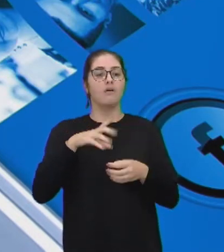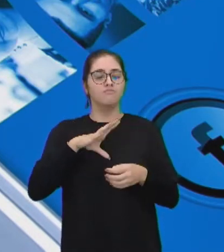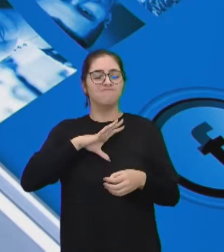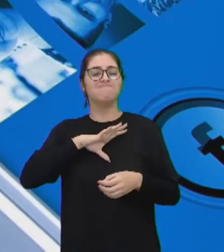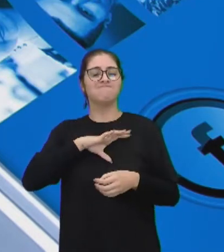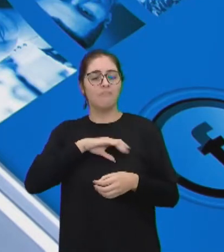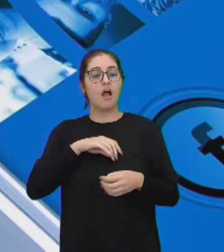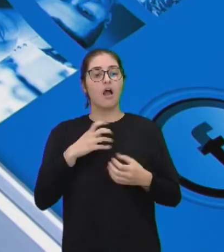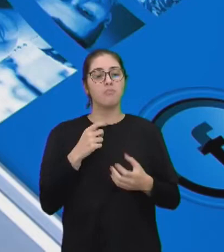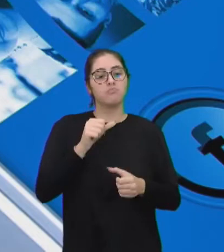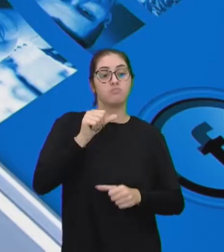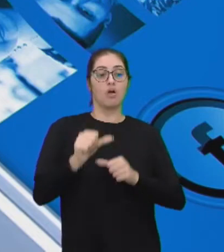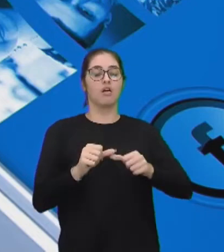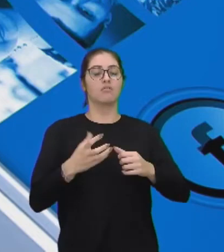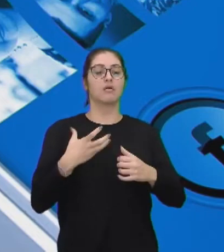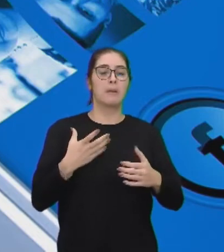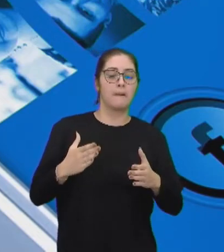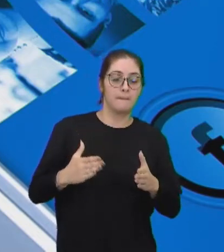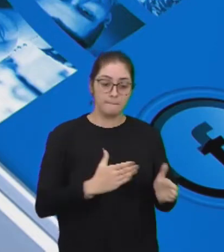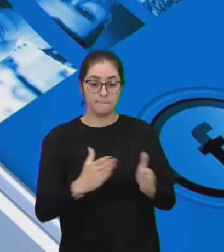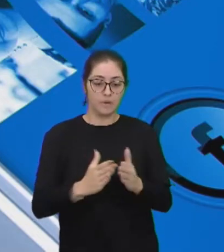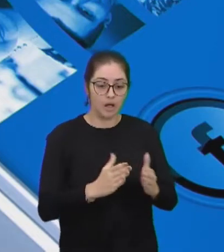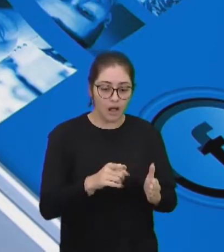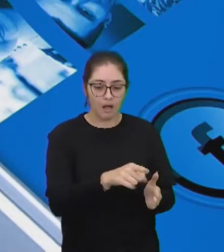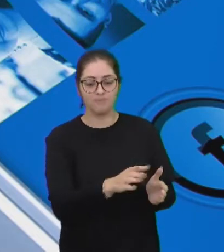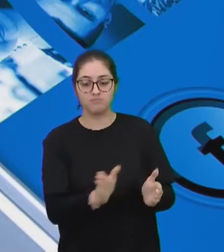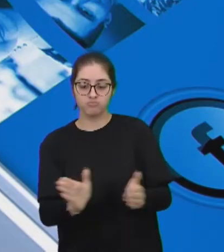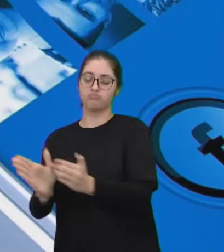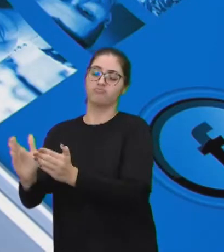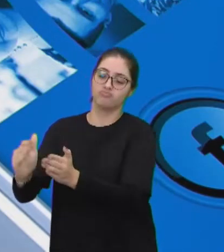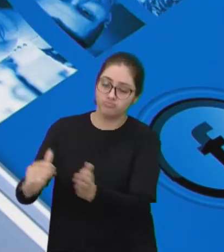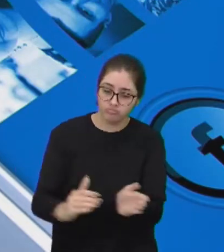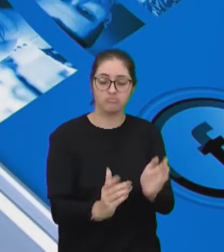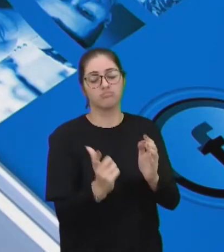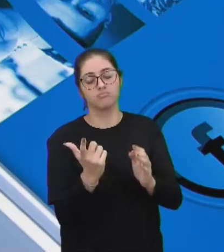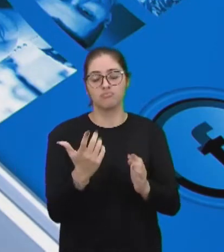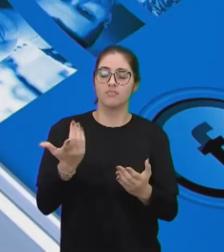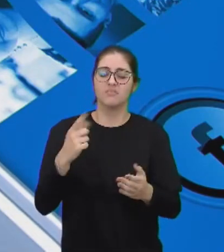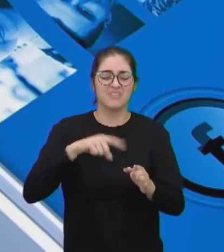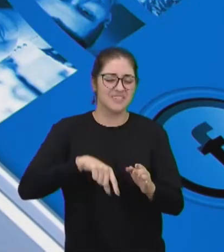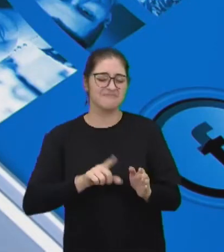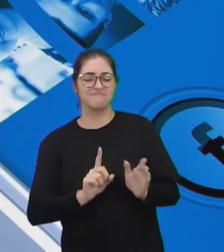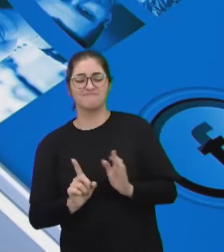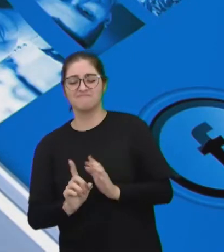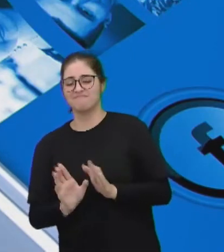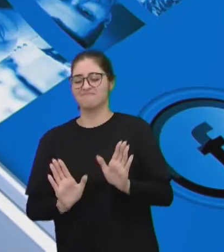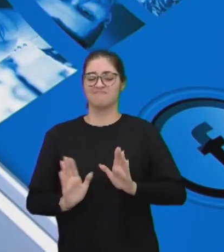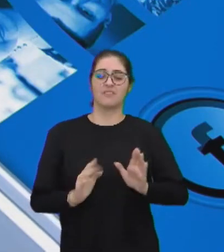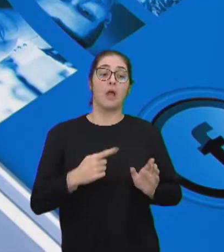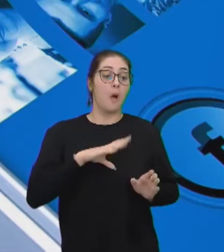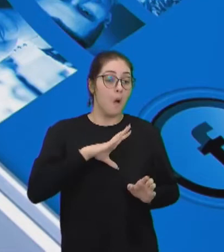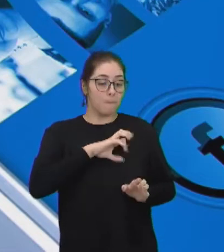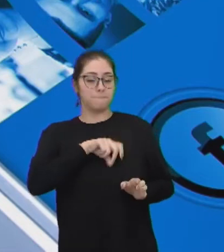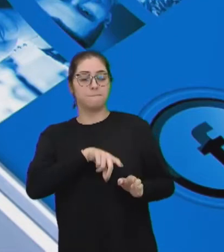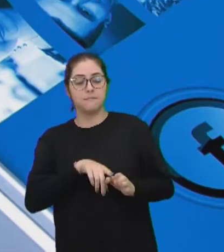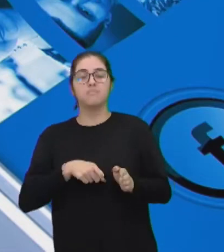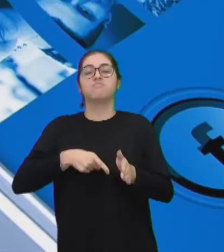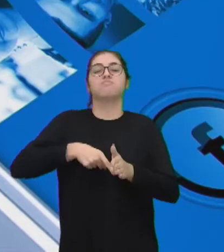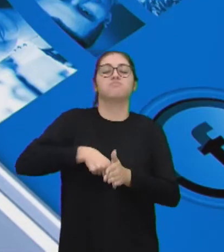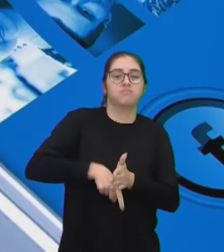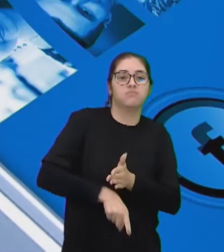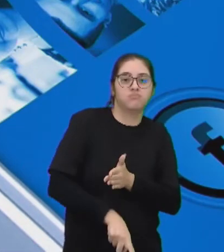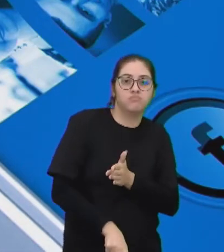saberes e modificar. Falei, opa, olha, acho que minha linha é um ou outro aprofundamento, não é este mesmo, gostei, vou me aprofundar aqui dentro